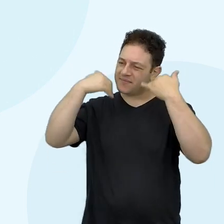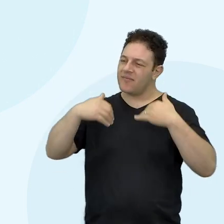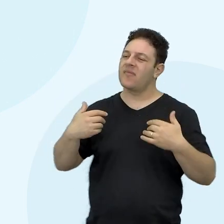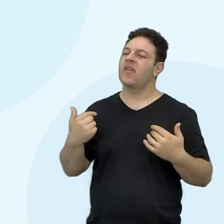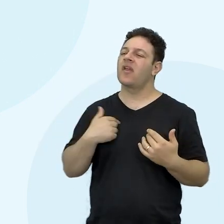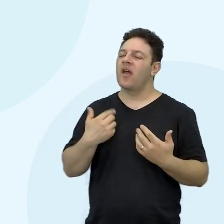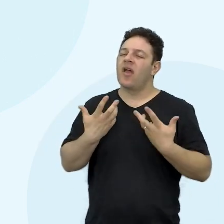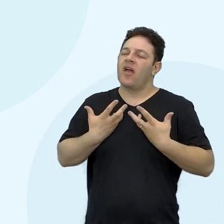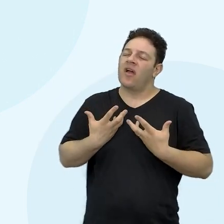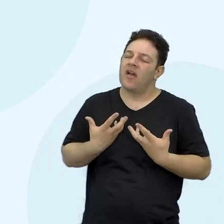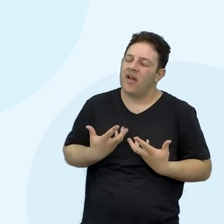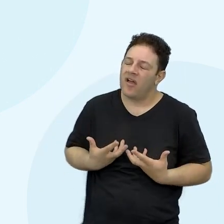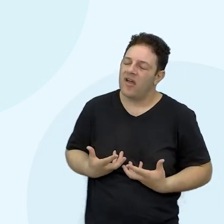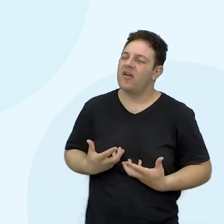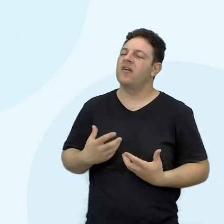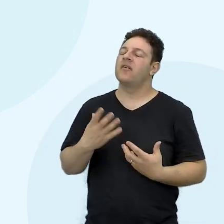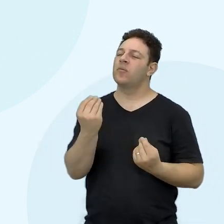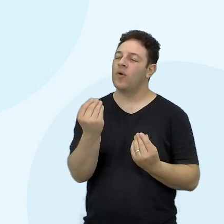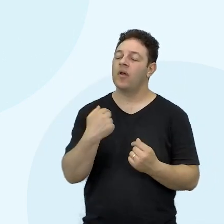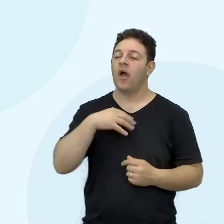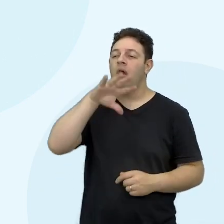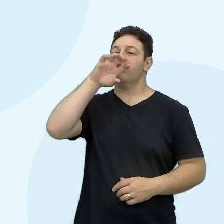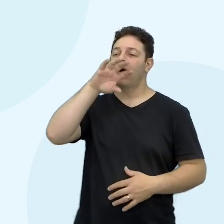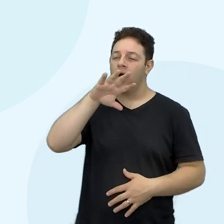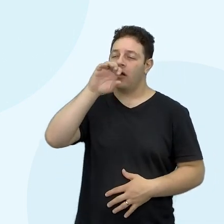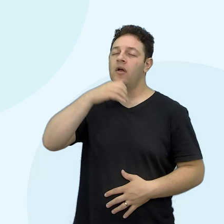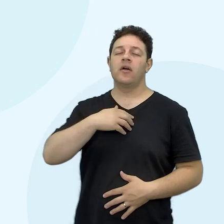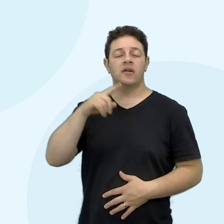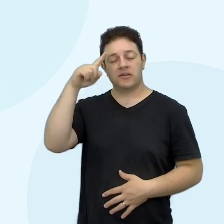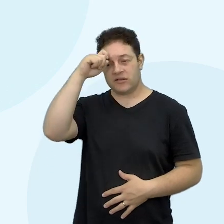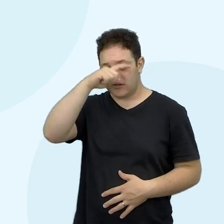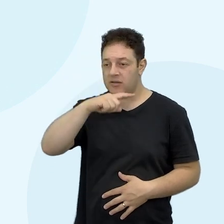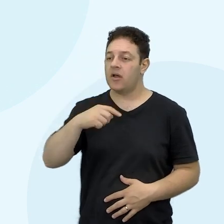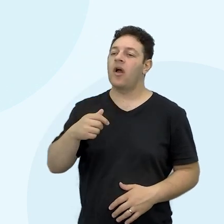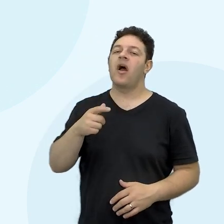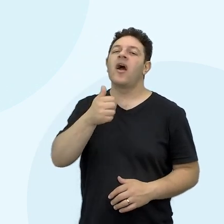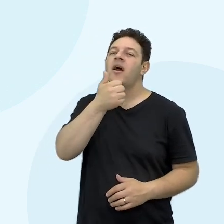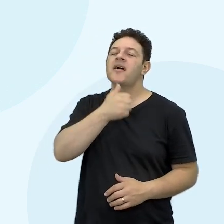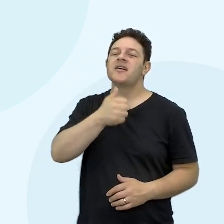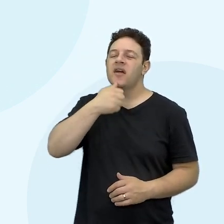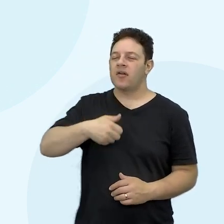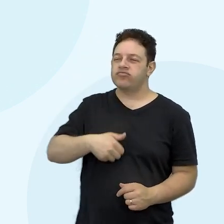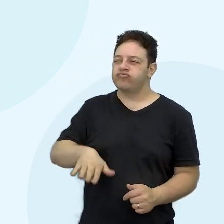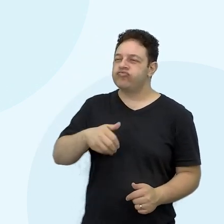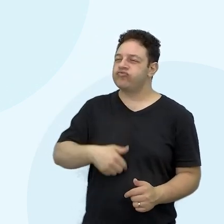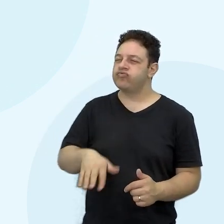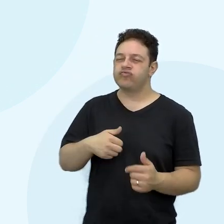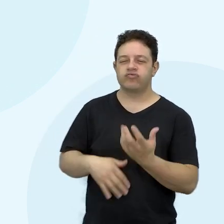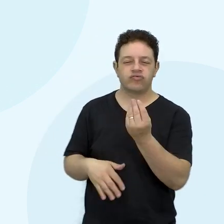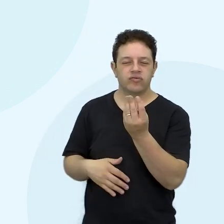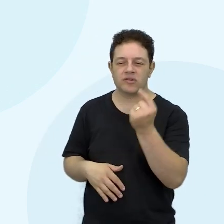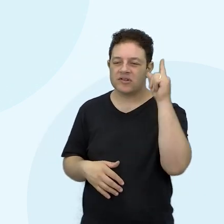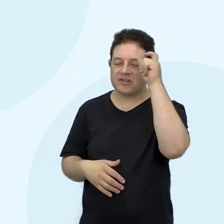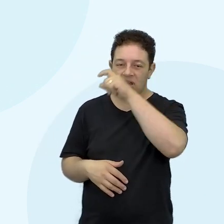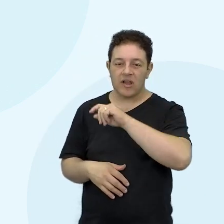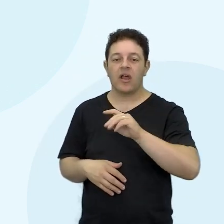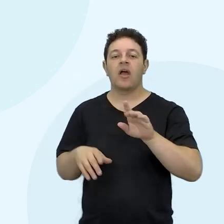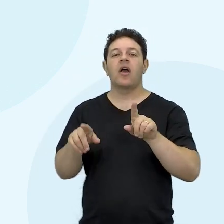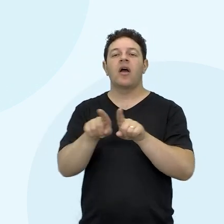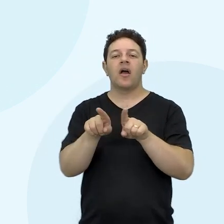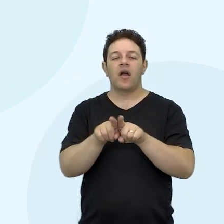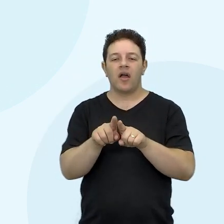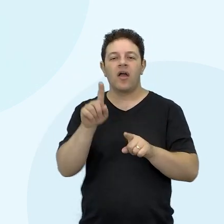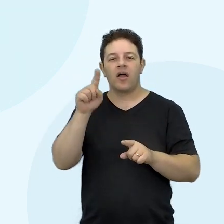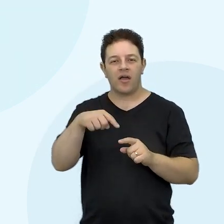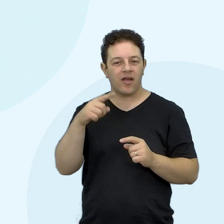mínimo esforço, falta de ar, fluxo menstrual intenso, perda de cor nas